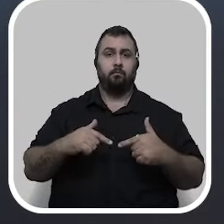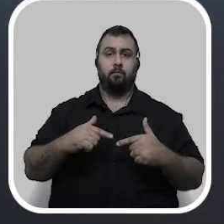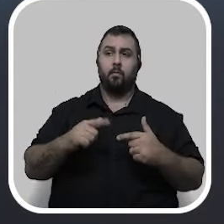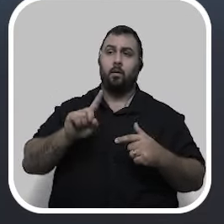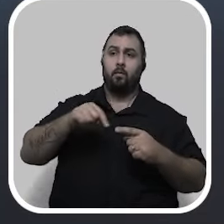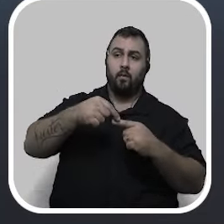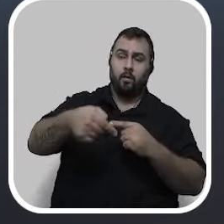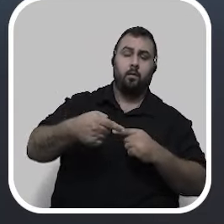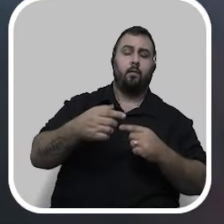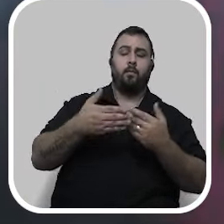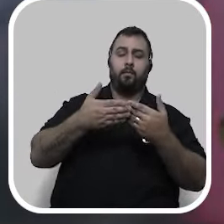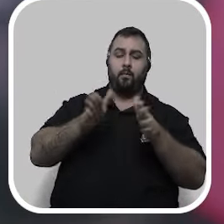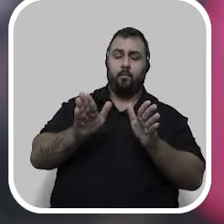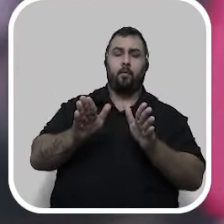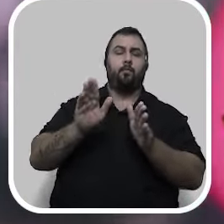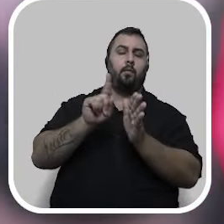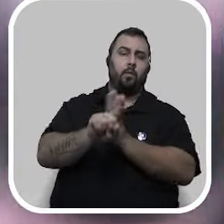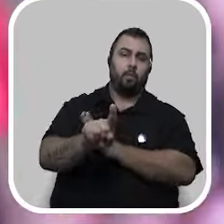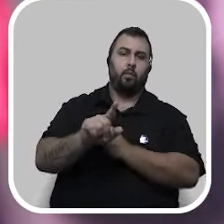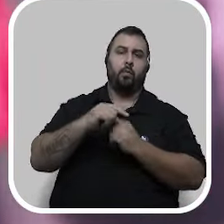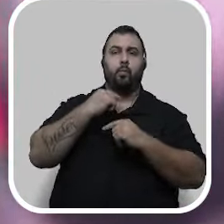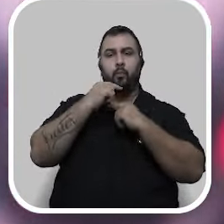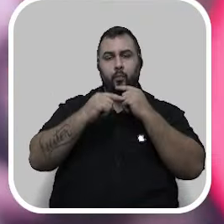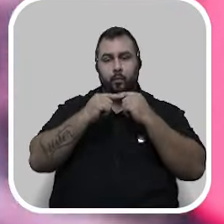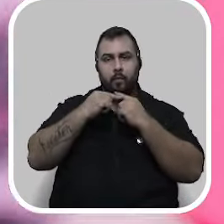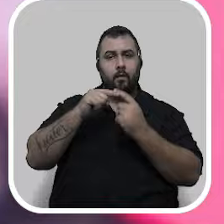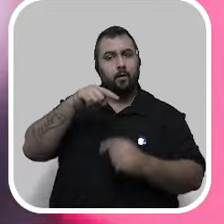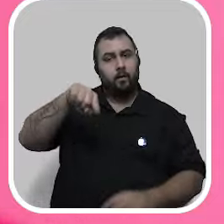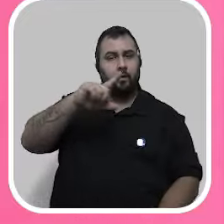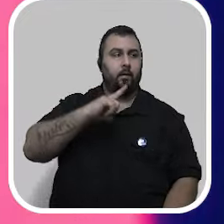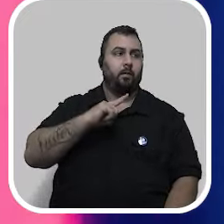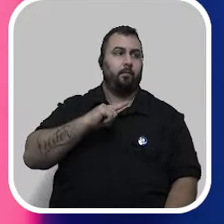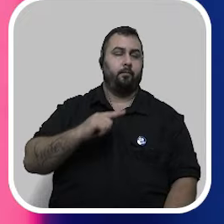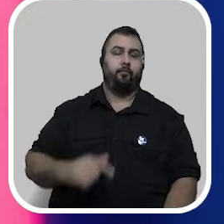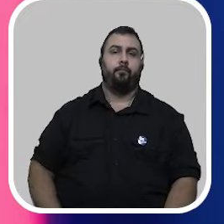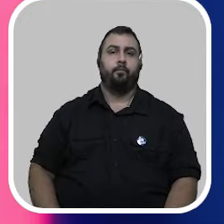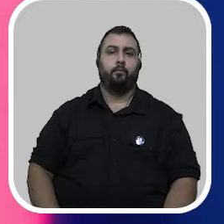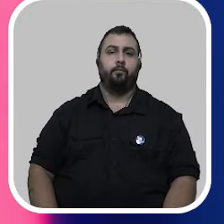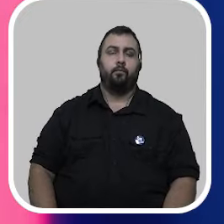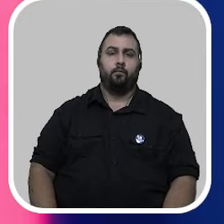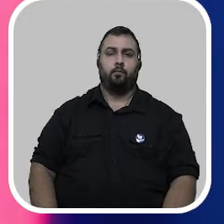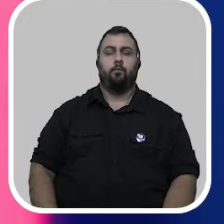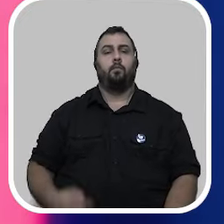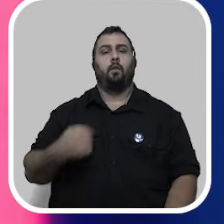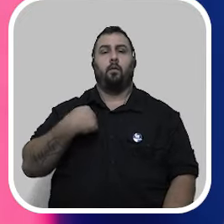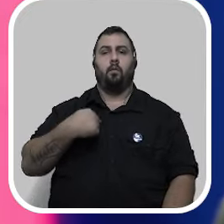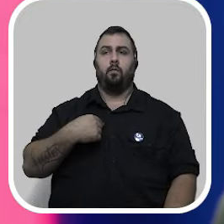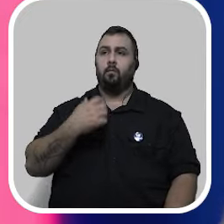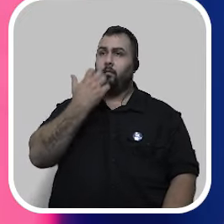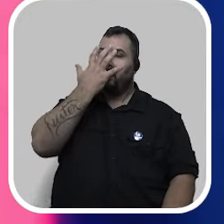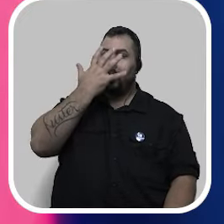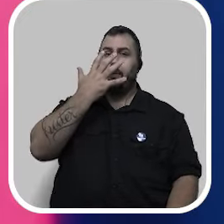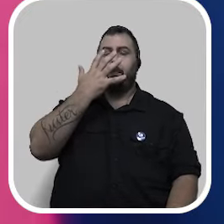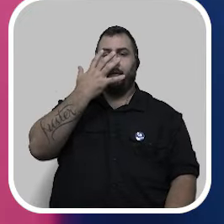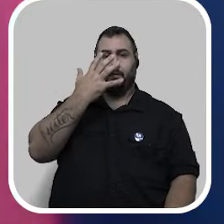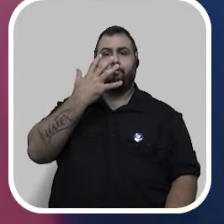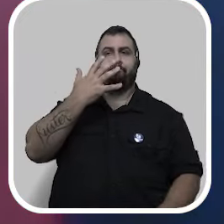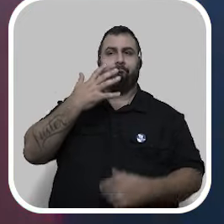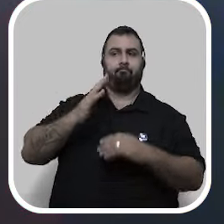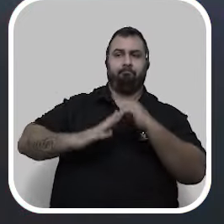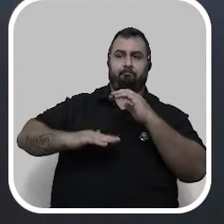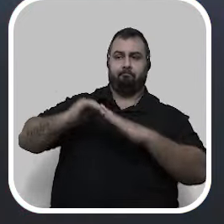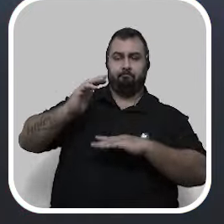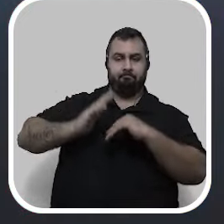e dúvidas que vocês tiverem tudo bem é então e eu sou carnavalesco né sou formado em